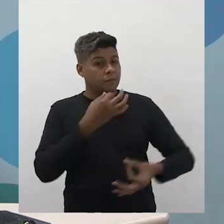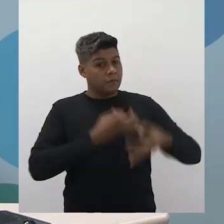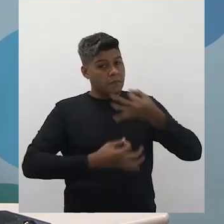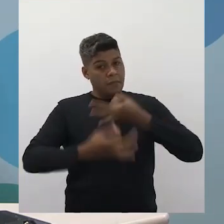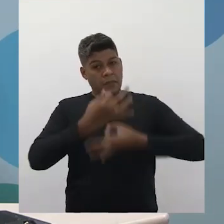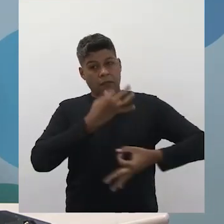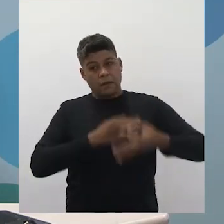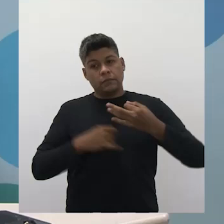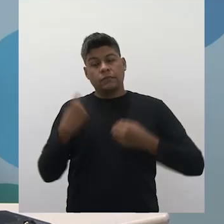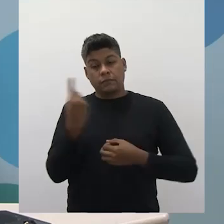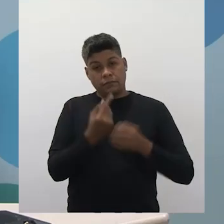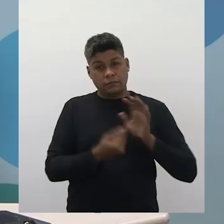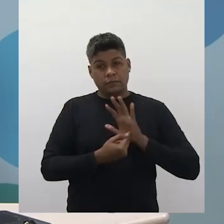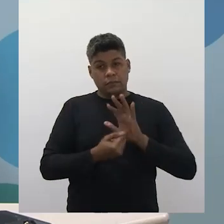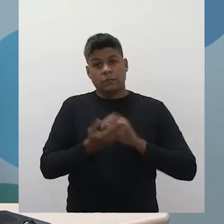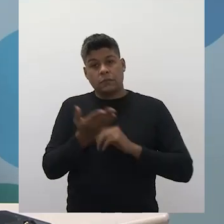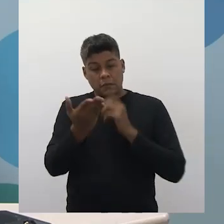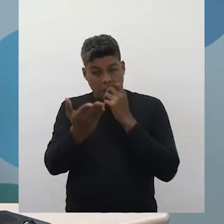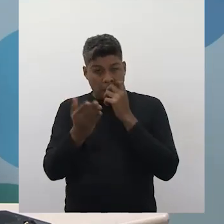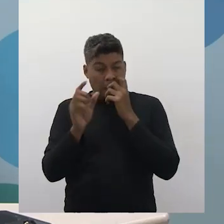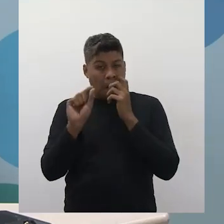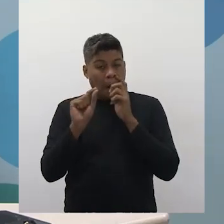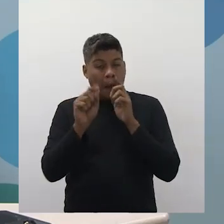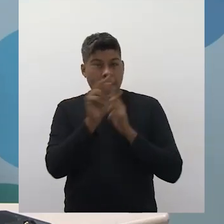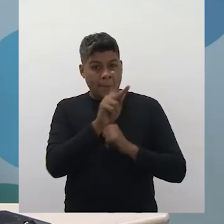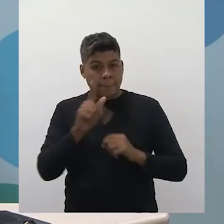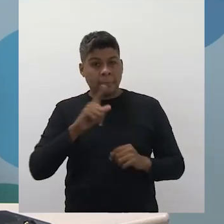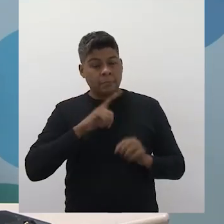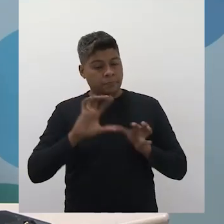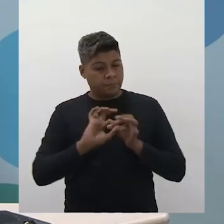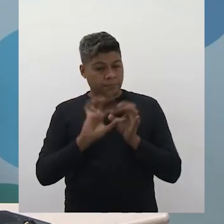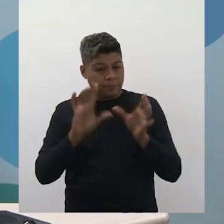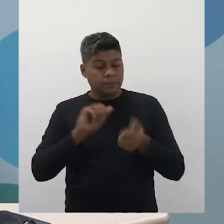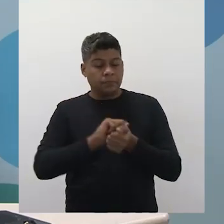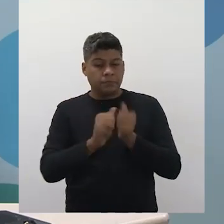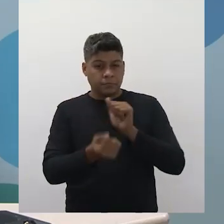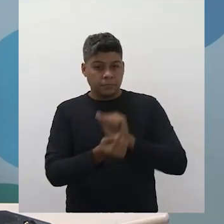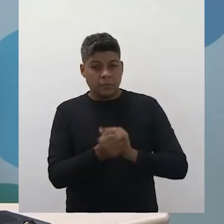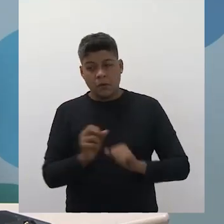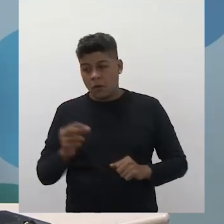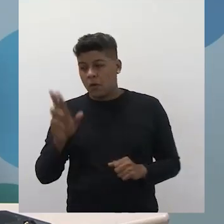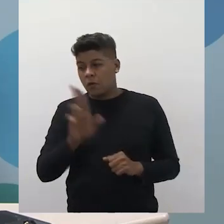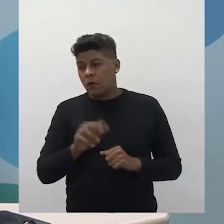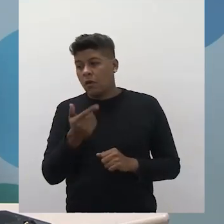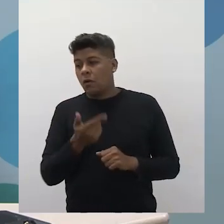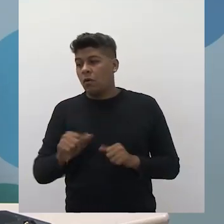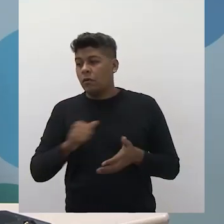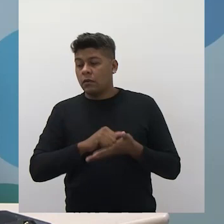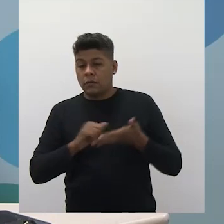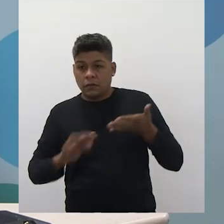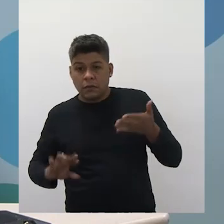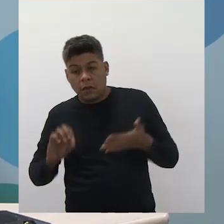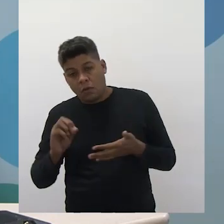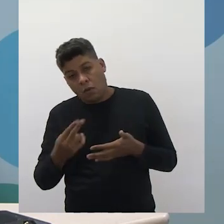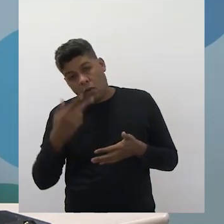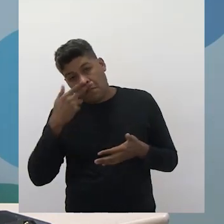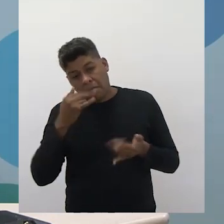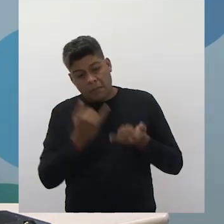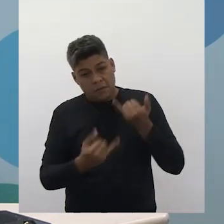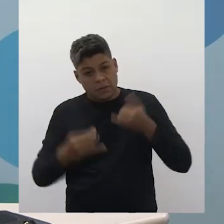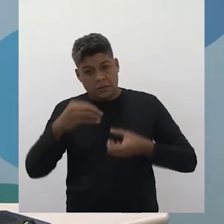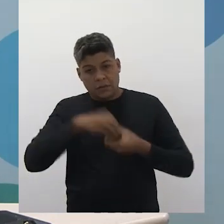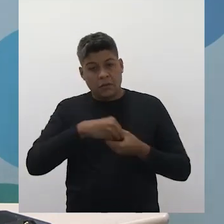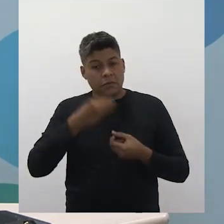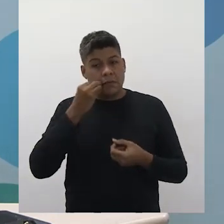nós trazemos aqui para vocês, né? Isso o professor tem autonomia de fazer adaptações ou utilizar outras atividades semelhantes ou parecidas dentro dessa